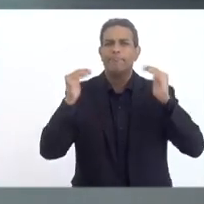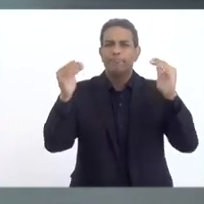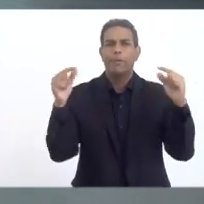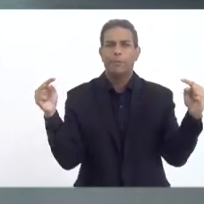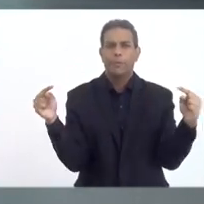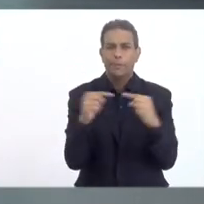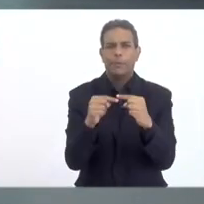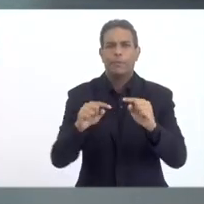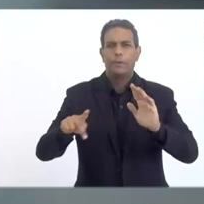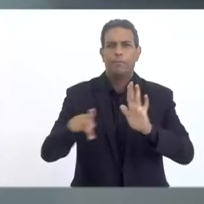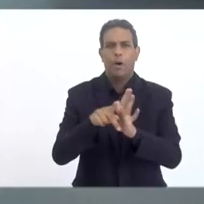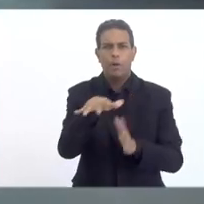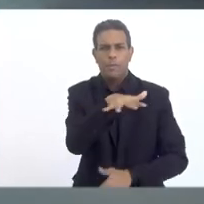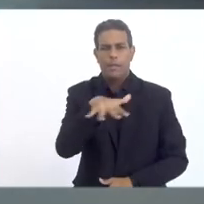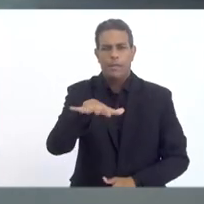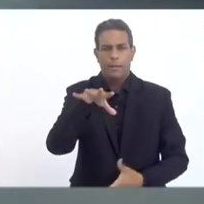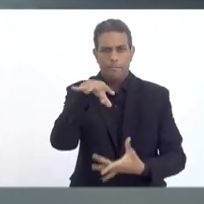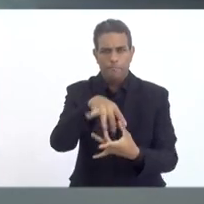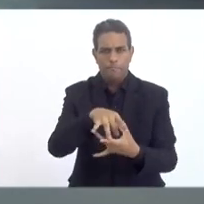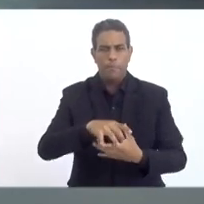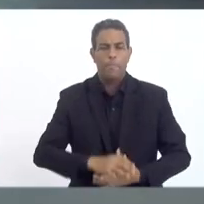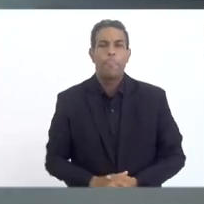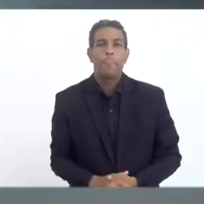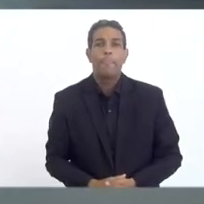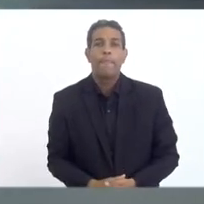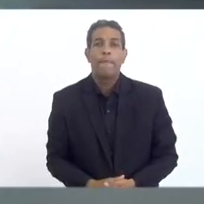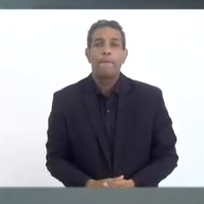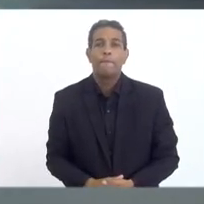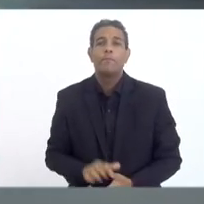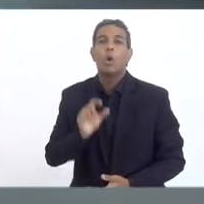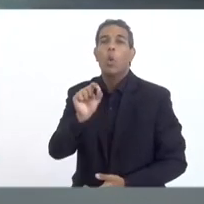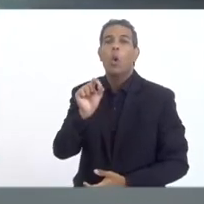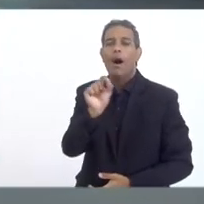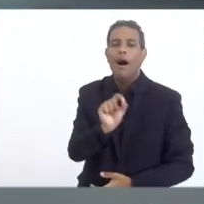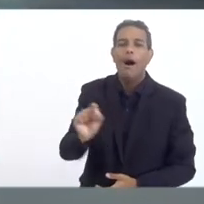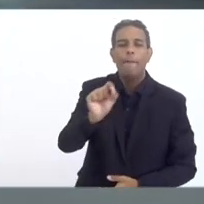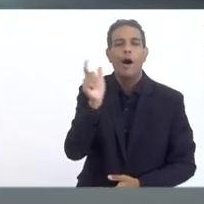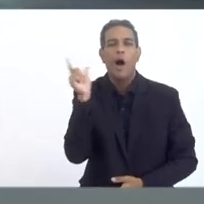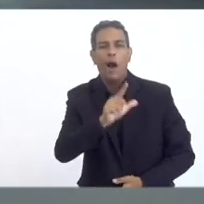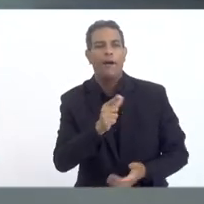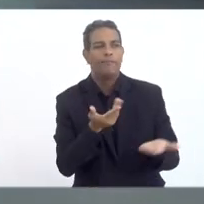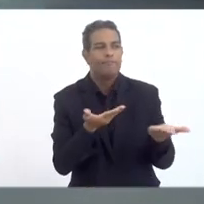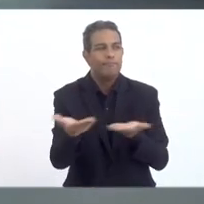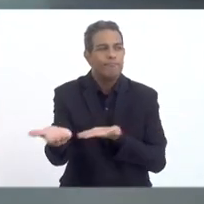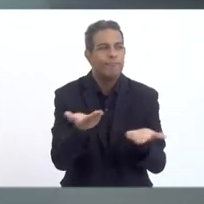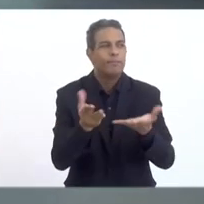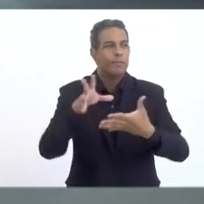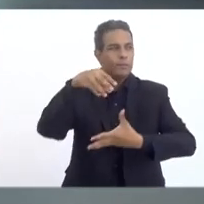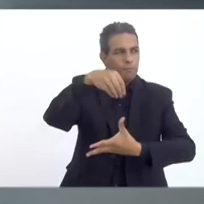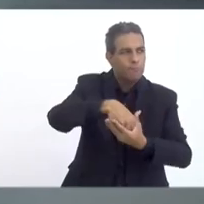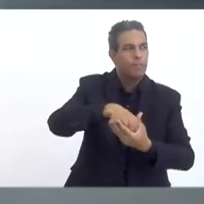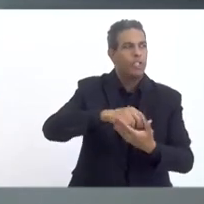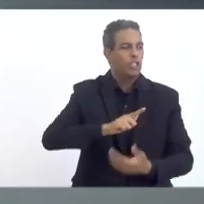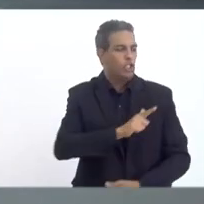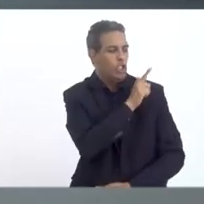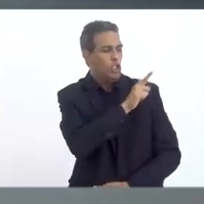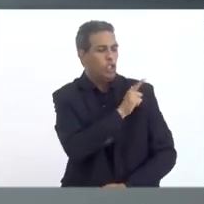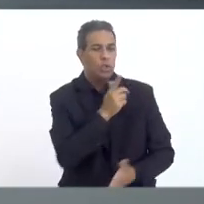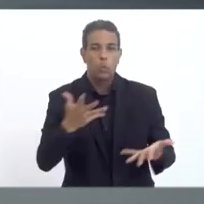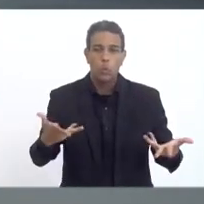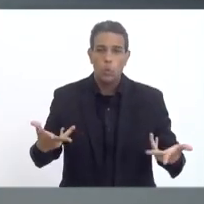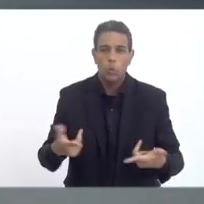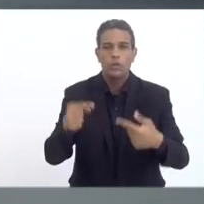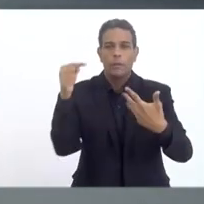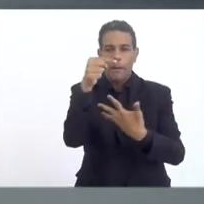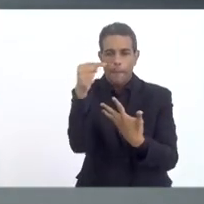suas receitas próprias. É importante destacar que as carreiras de gestores públicos são quase todas